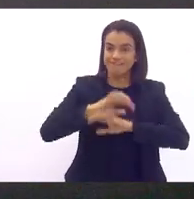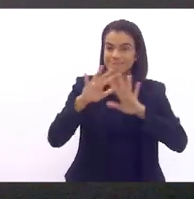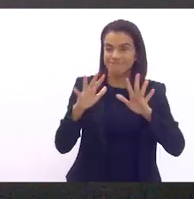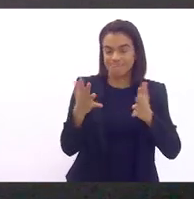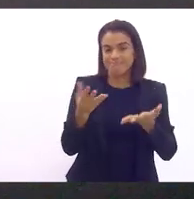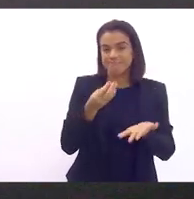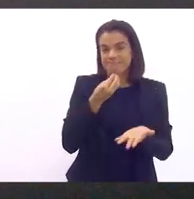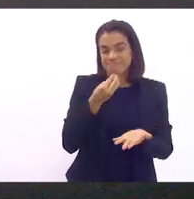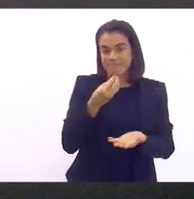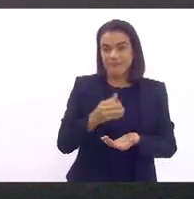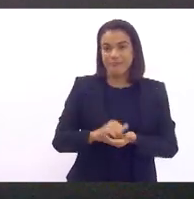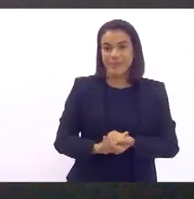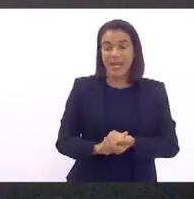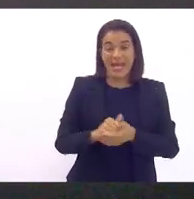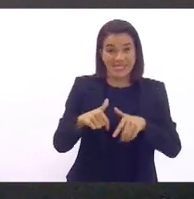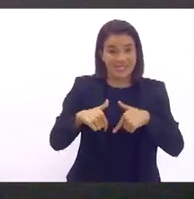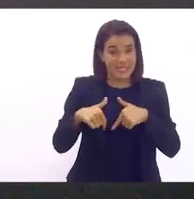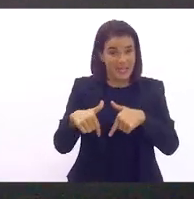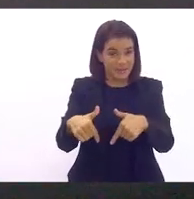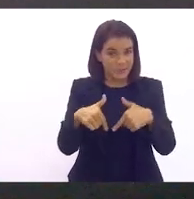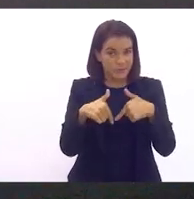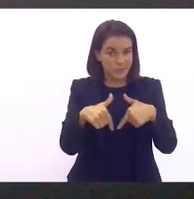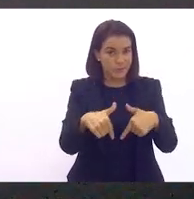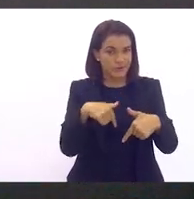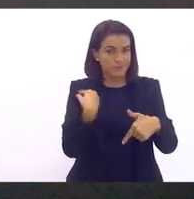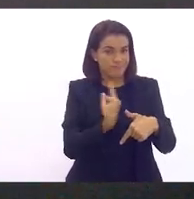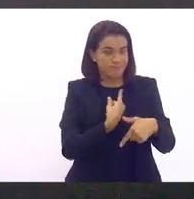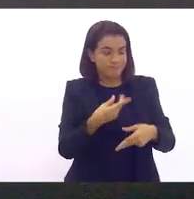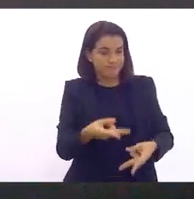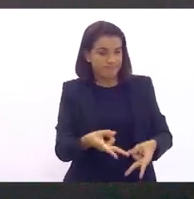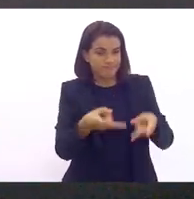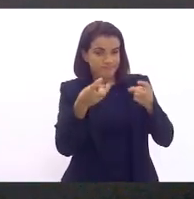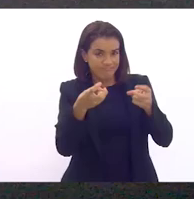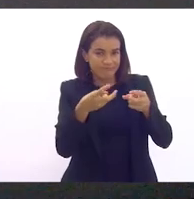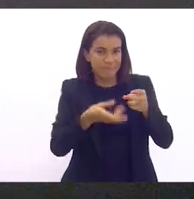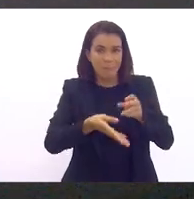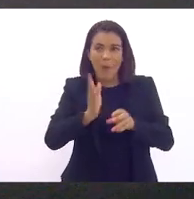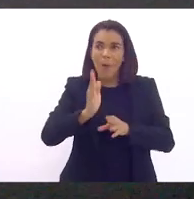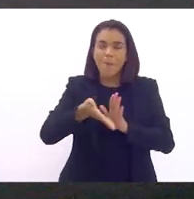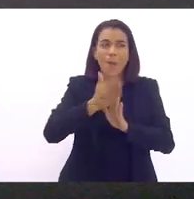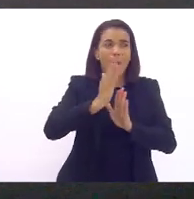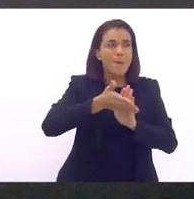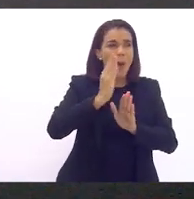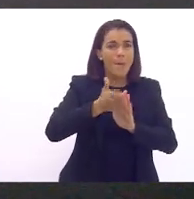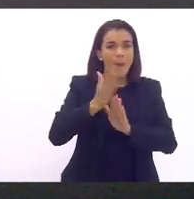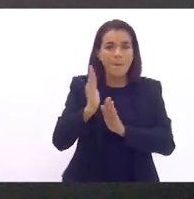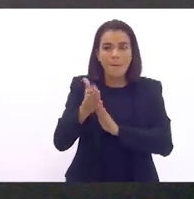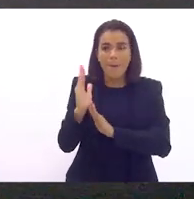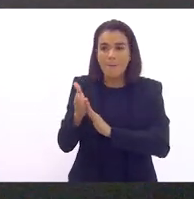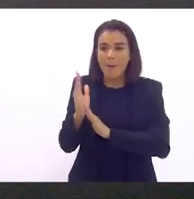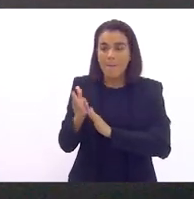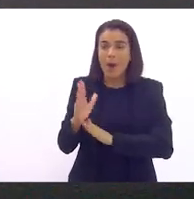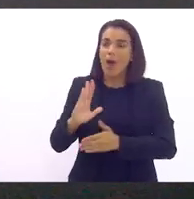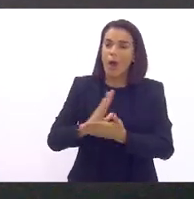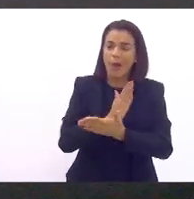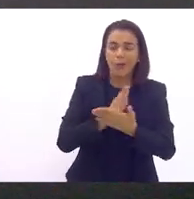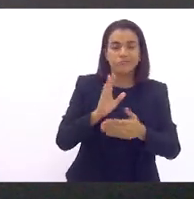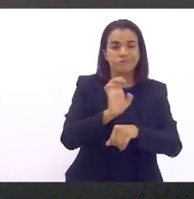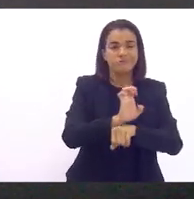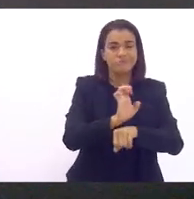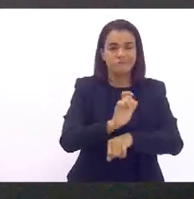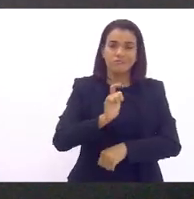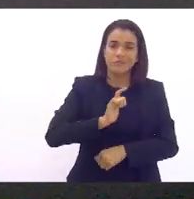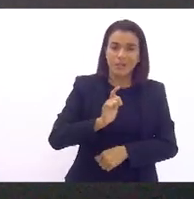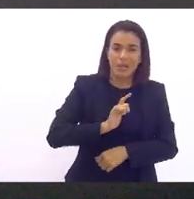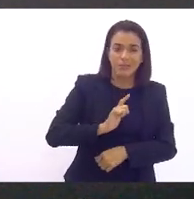né e as ações a gente percebe nessas andanças que você tem alguns estados que possuem